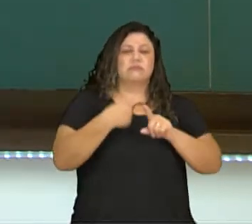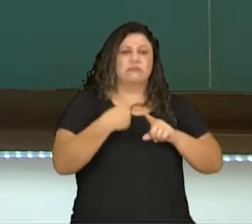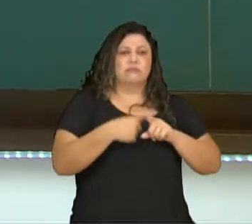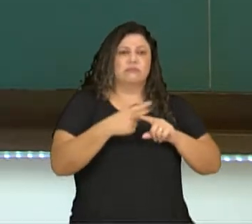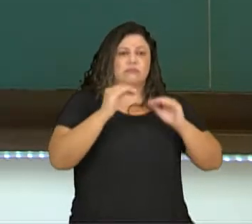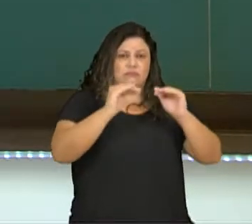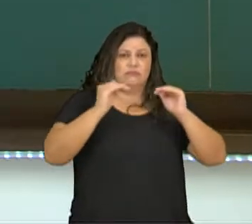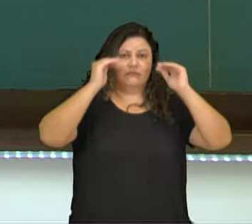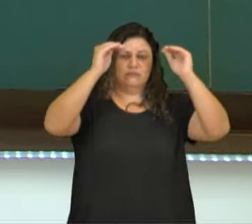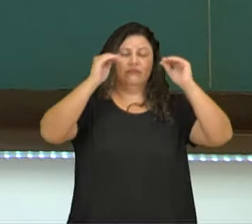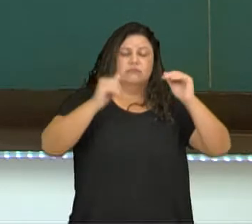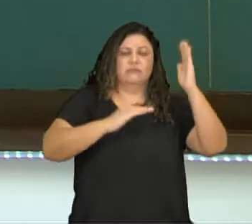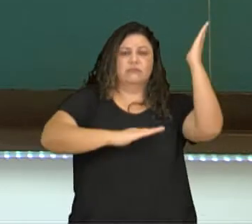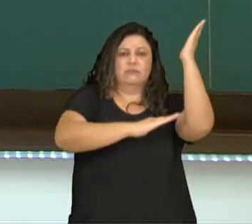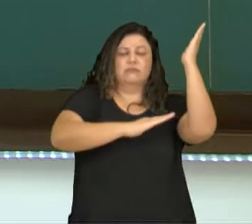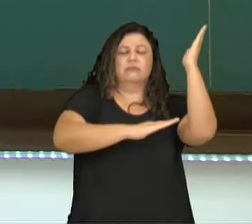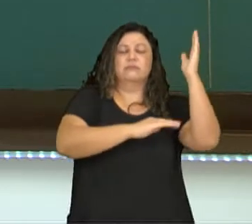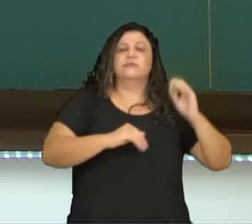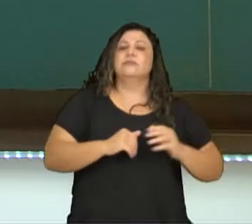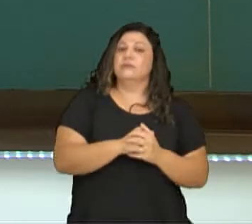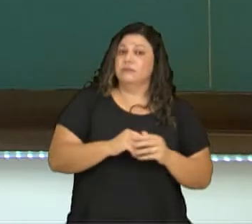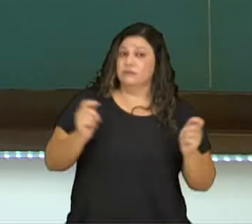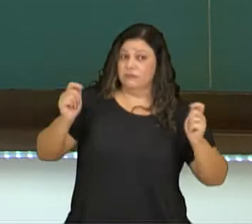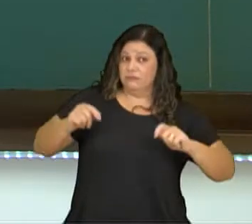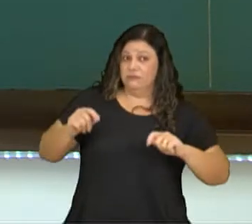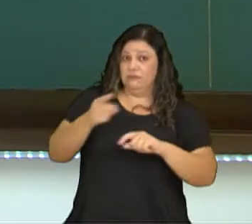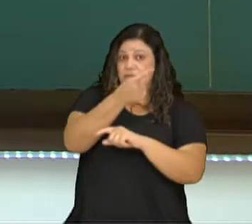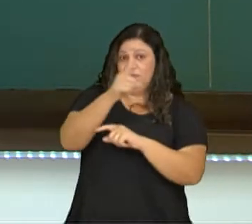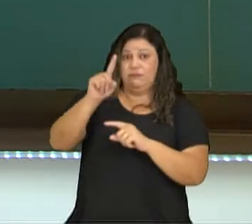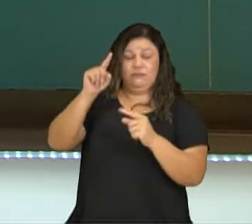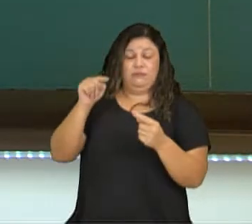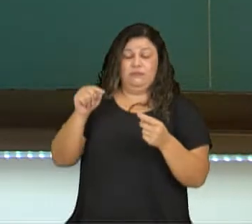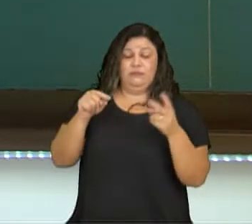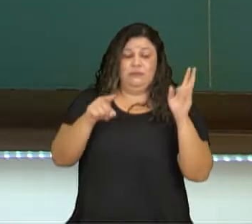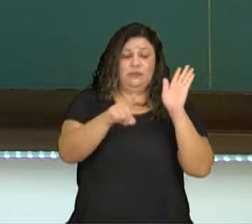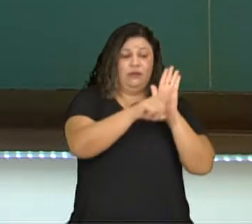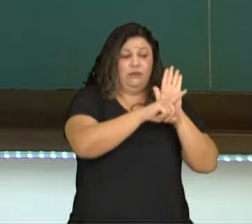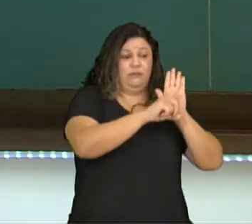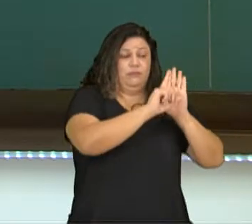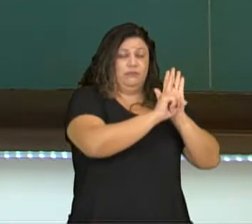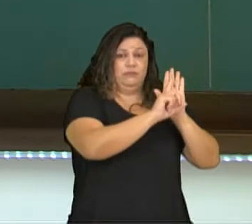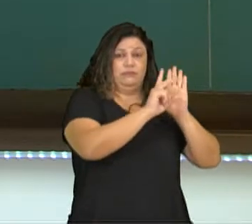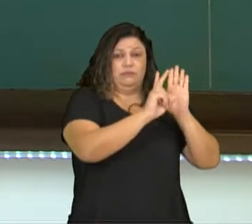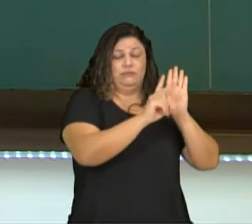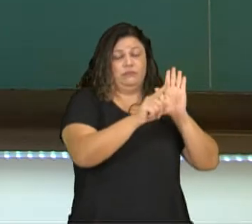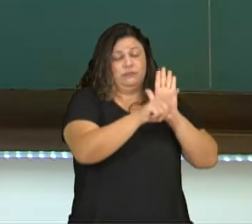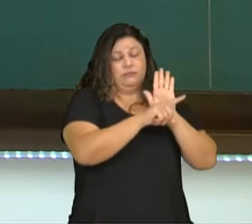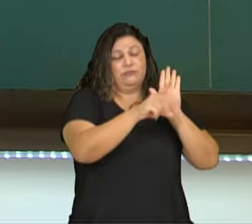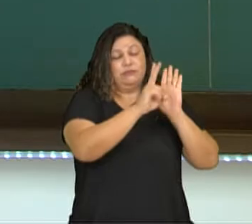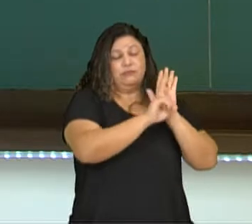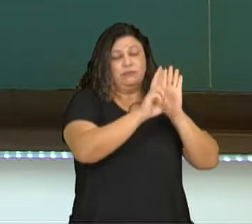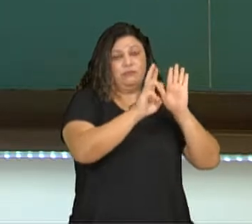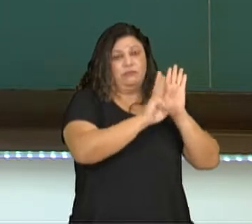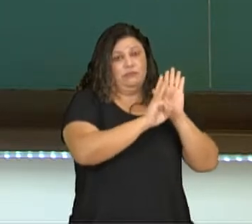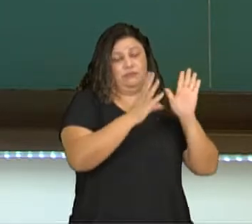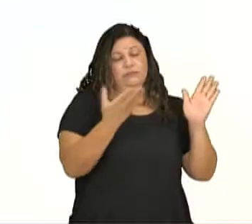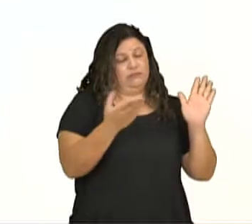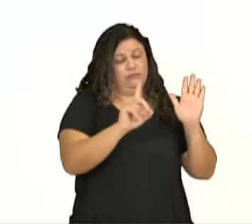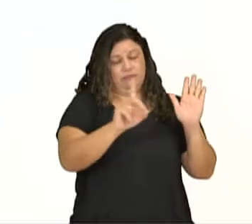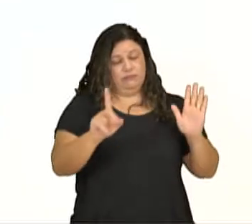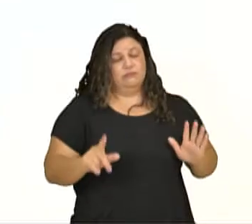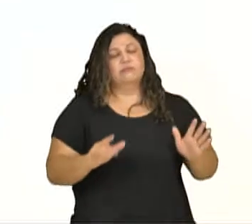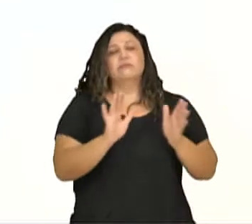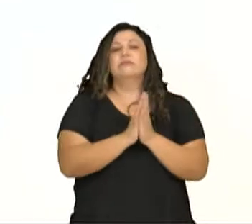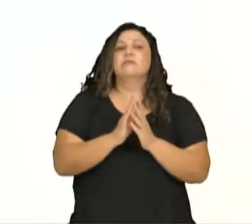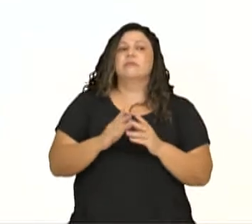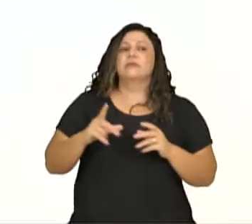os eixos ordenados e não localizados no segundo, terceiro ou quarto quadrantes, ok? Então, aqui nós